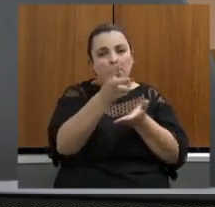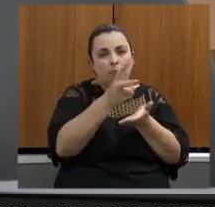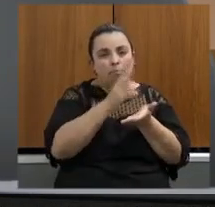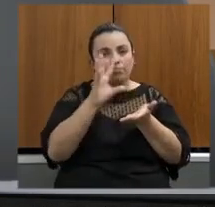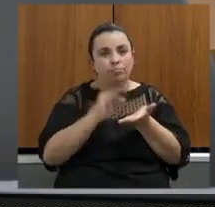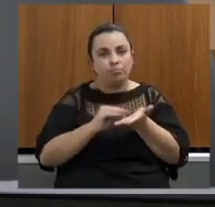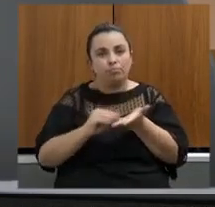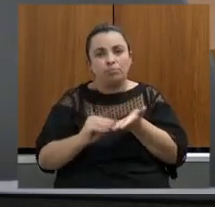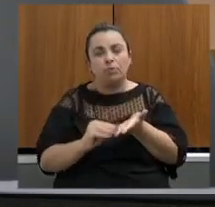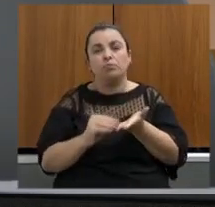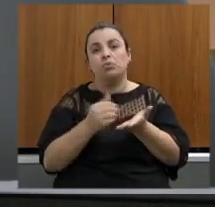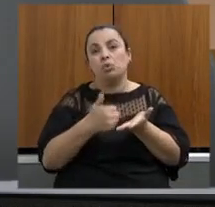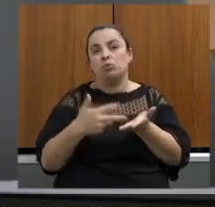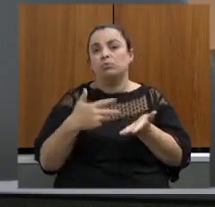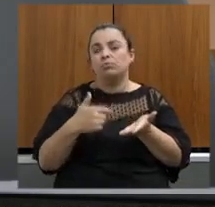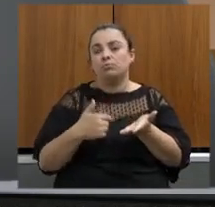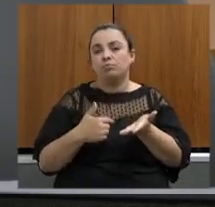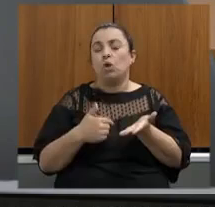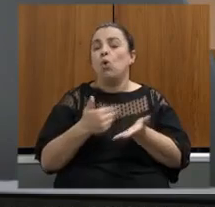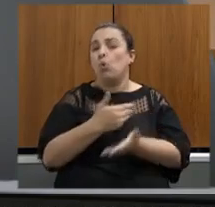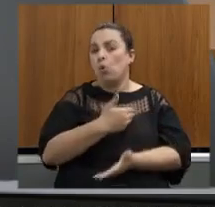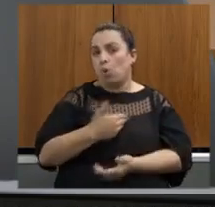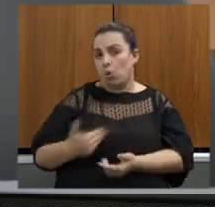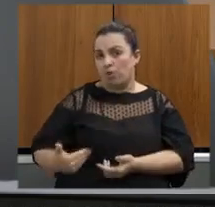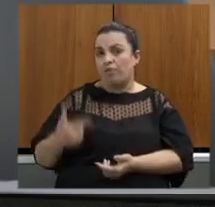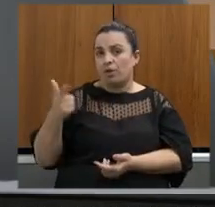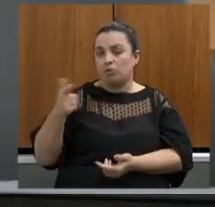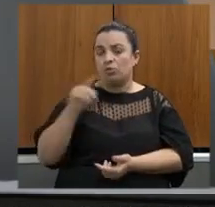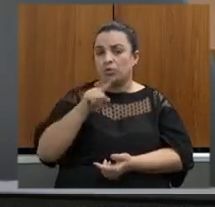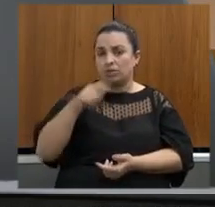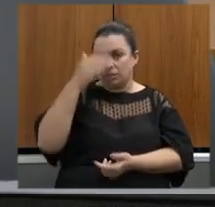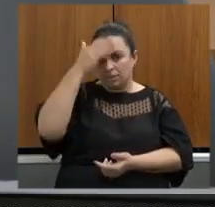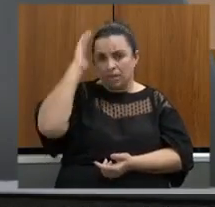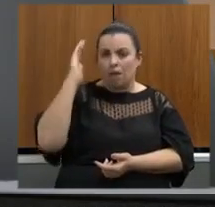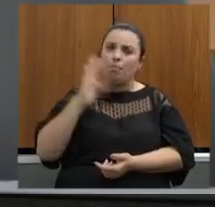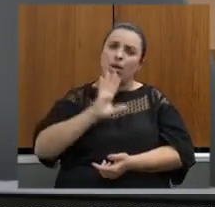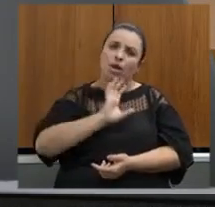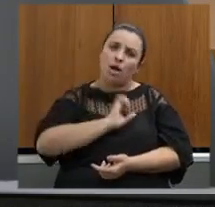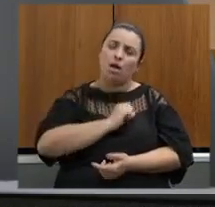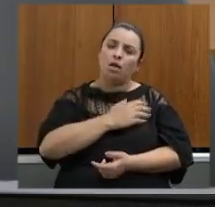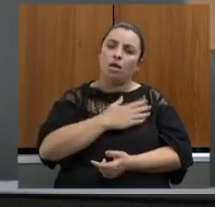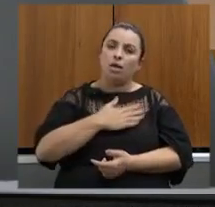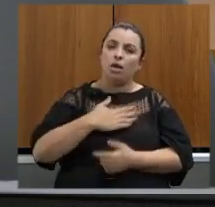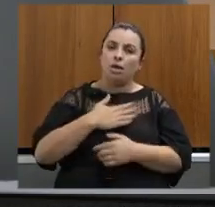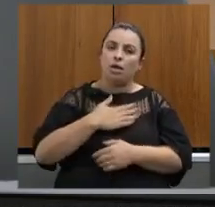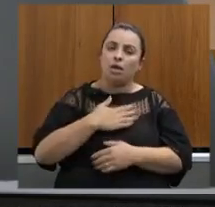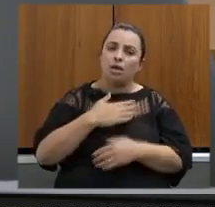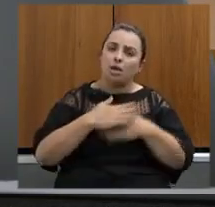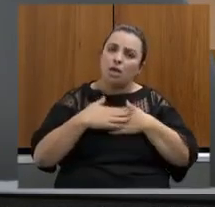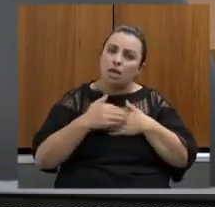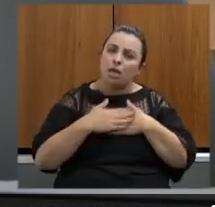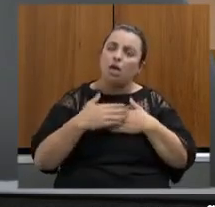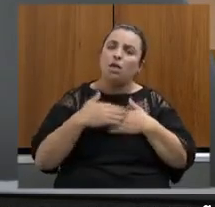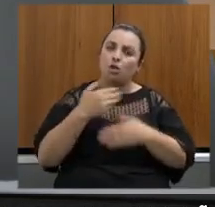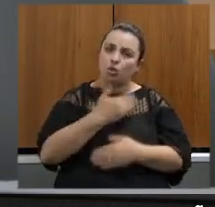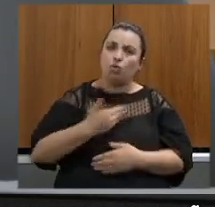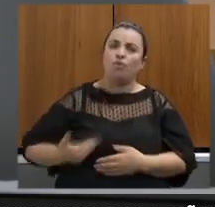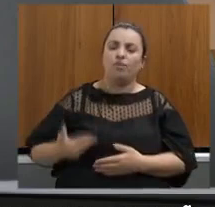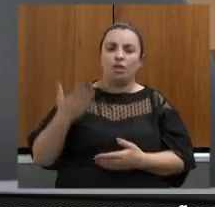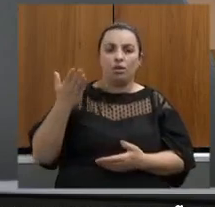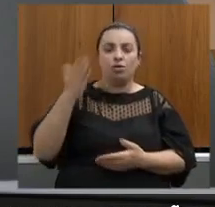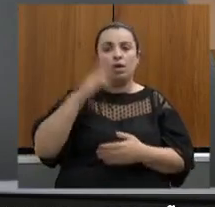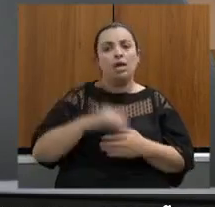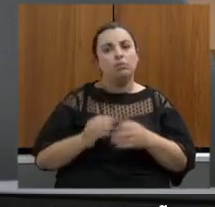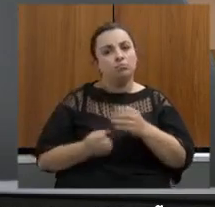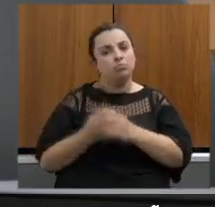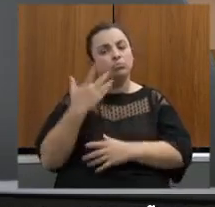é do nosso querido Governador Romeu Zema implementou o governo Romeu Zema ele